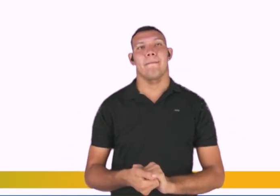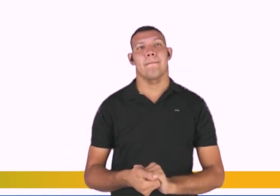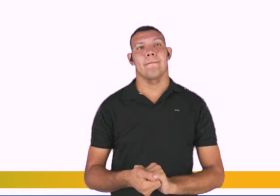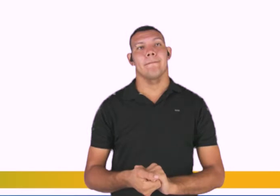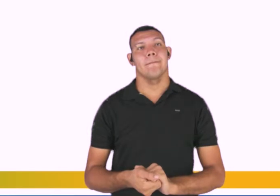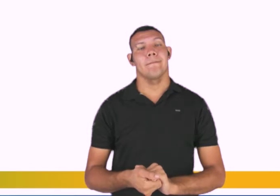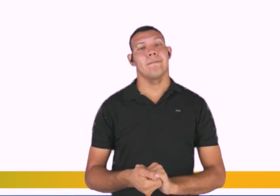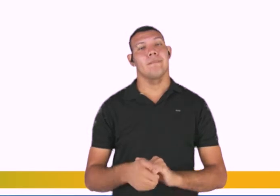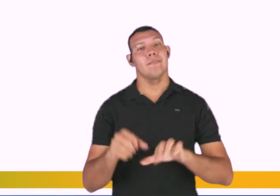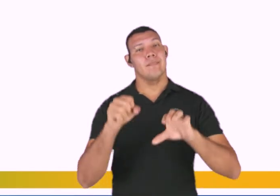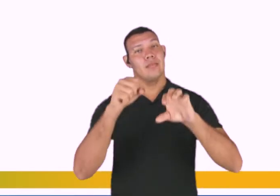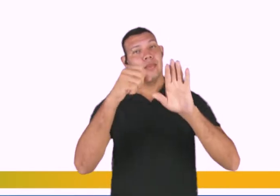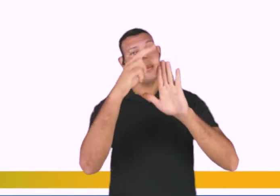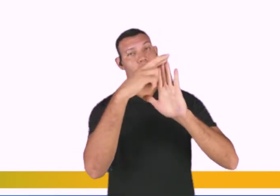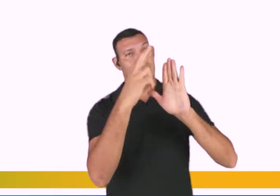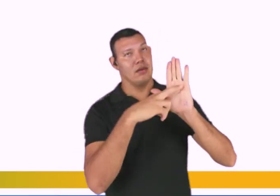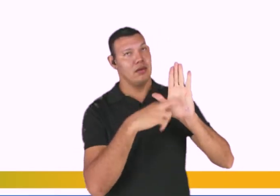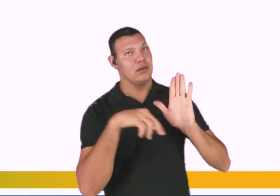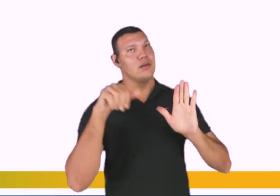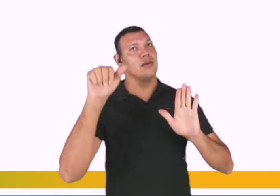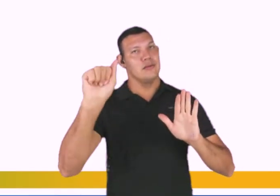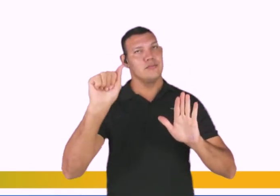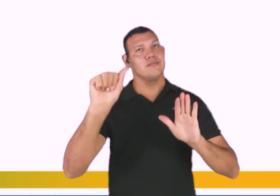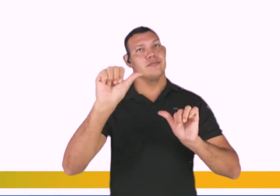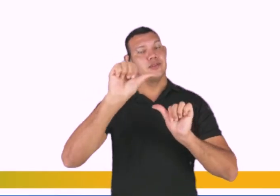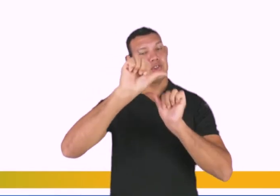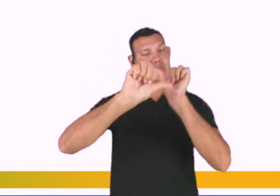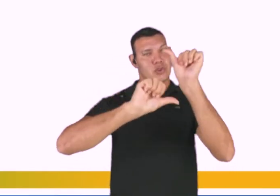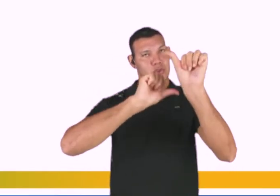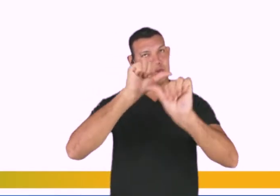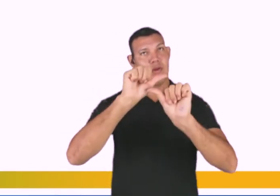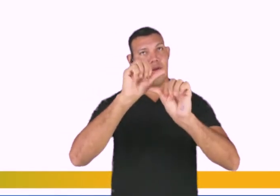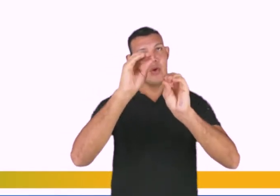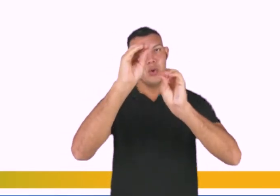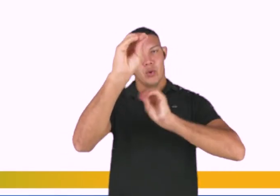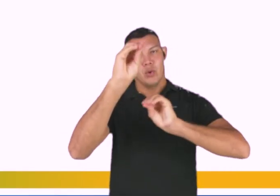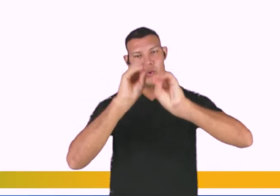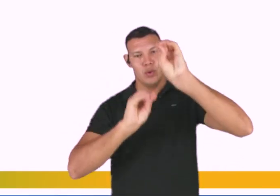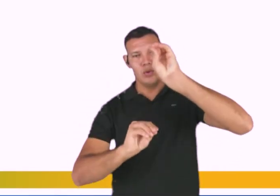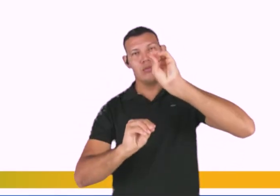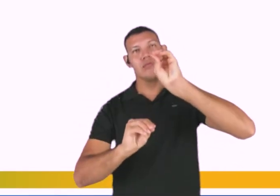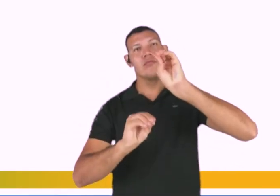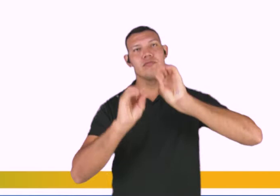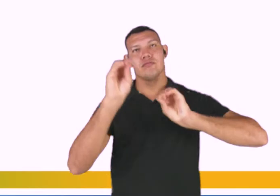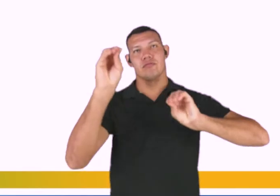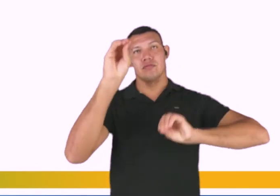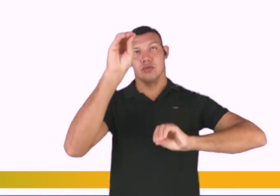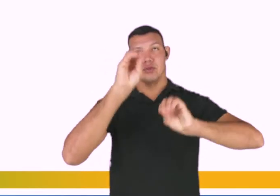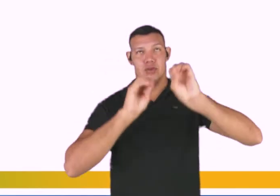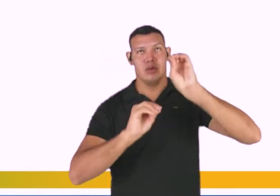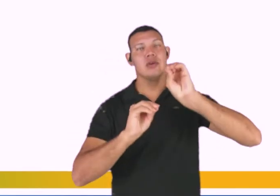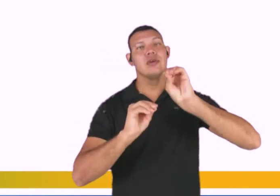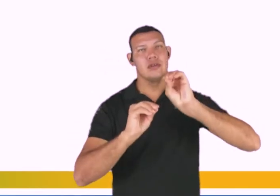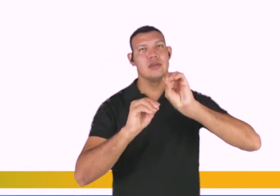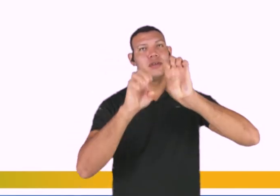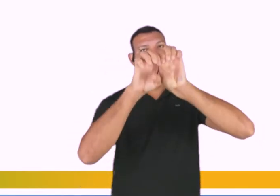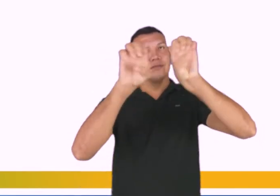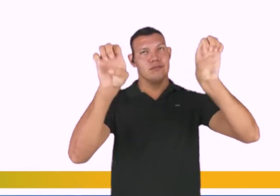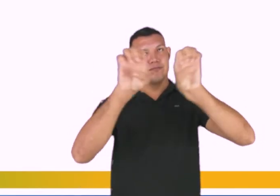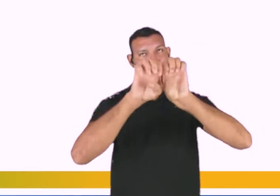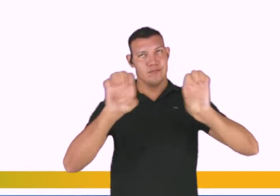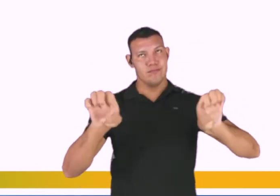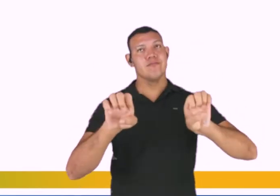propriedade A diz o seguinte: trocando de posição as equações de um sistema, obtemos outro